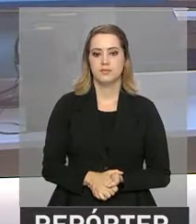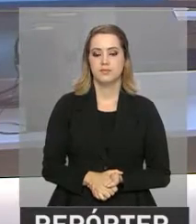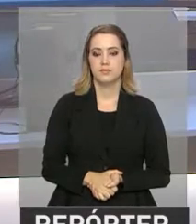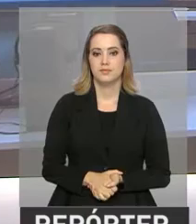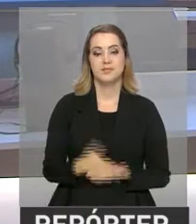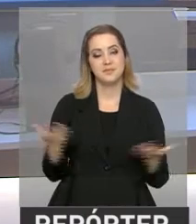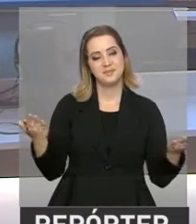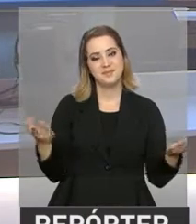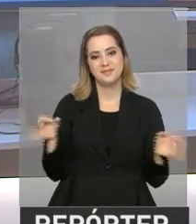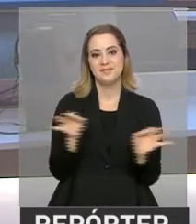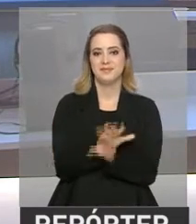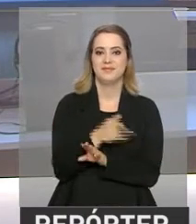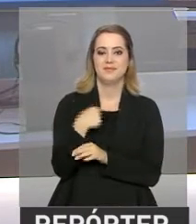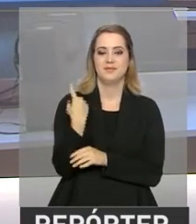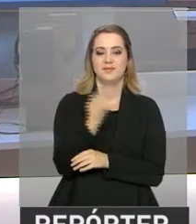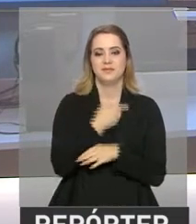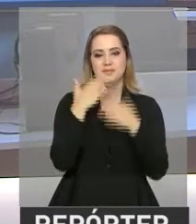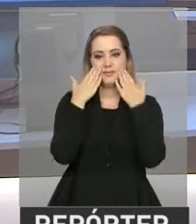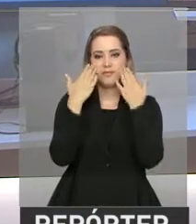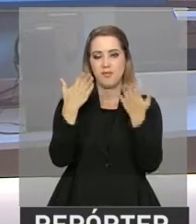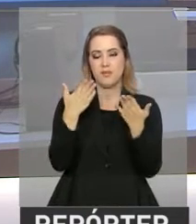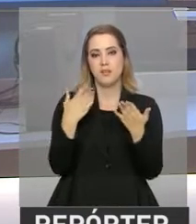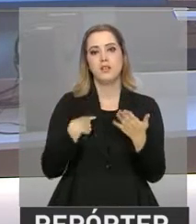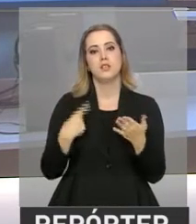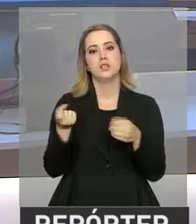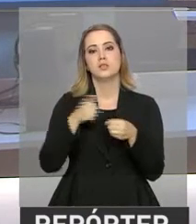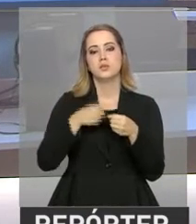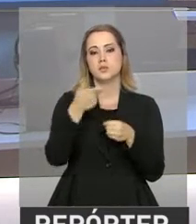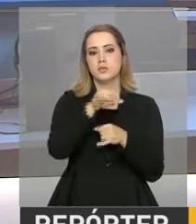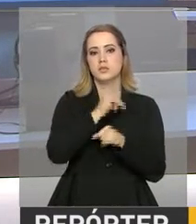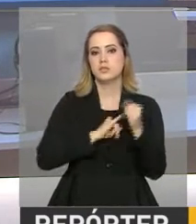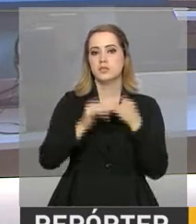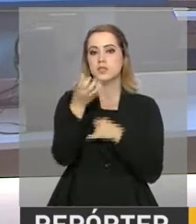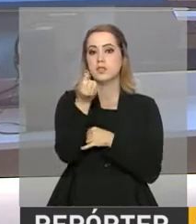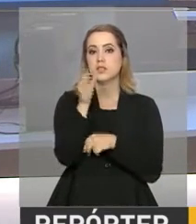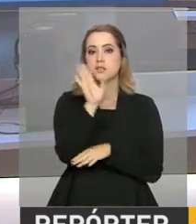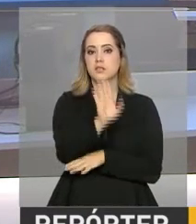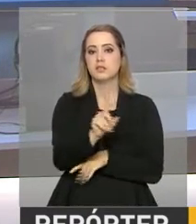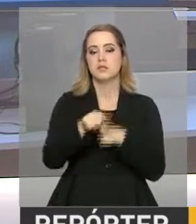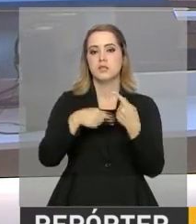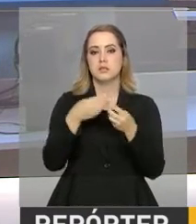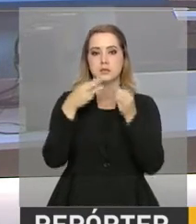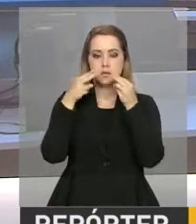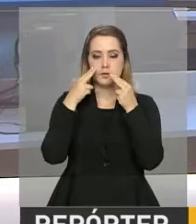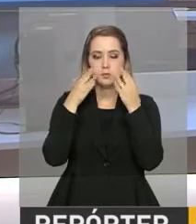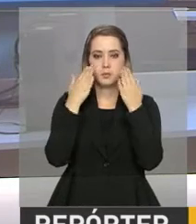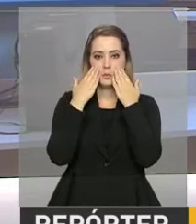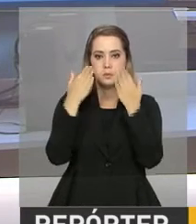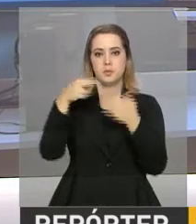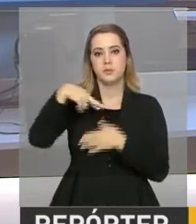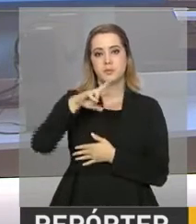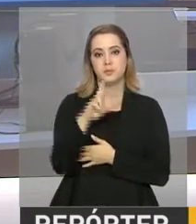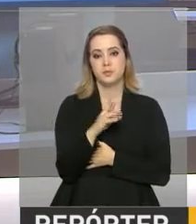E assim terminamos esta edição. Voltamos a qualquer momento com outras informações ou às 18h na nossa próxima